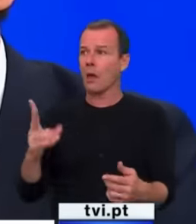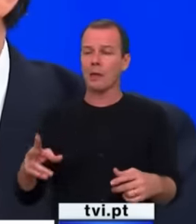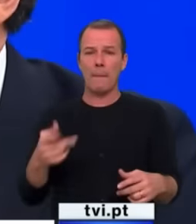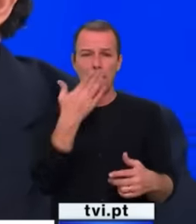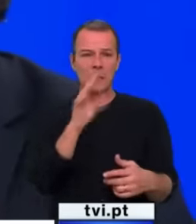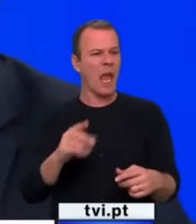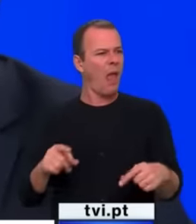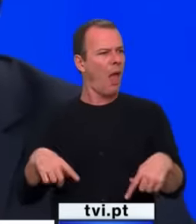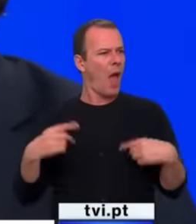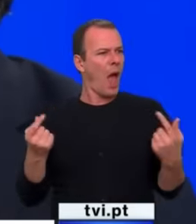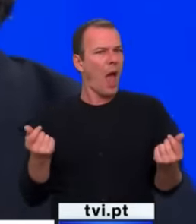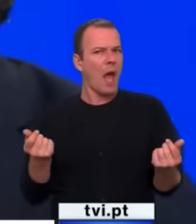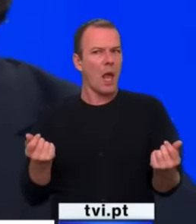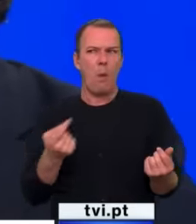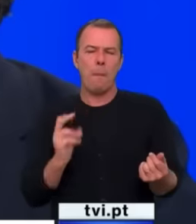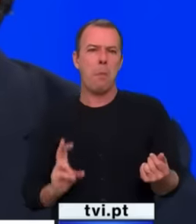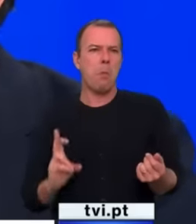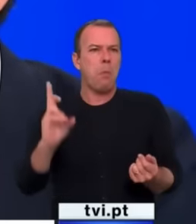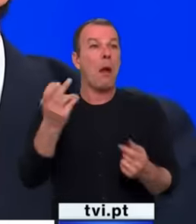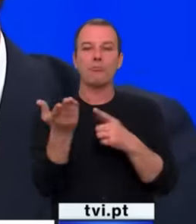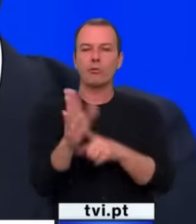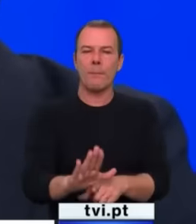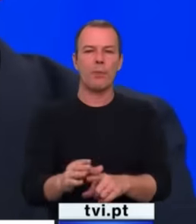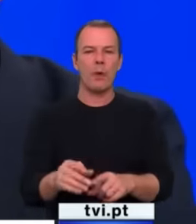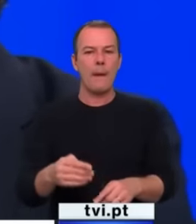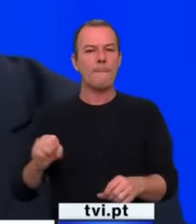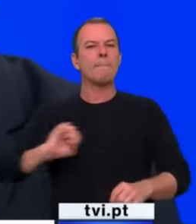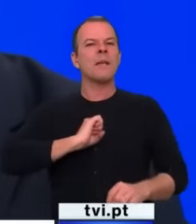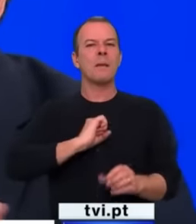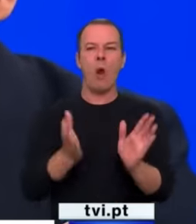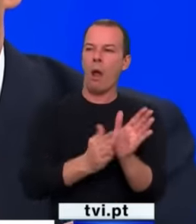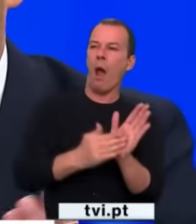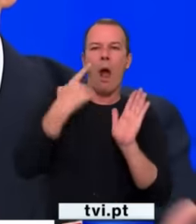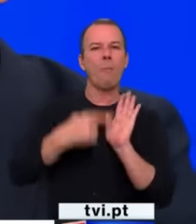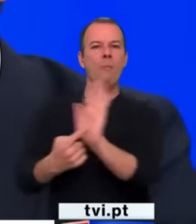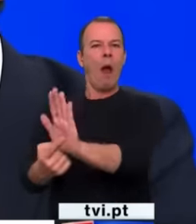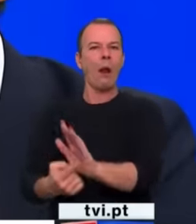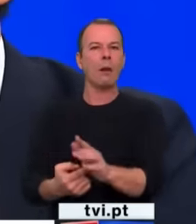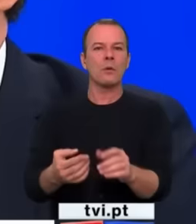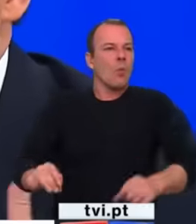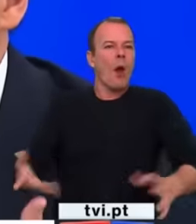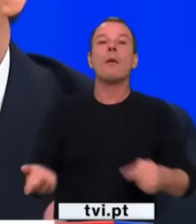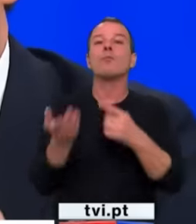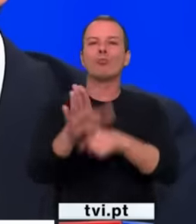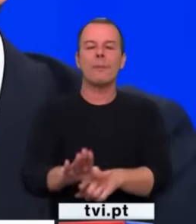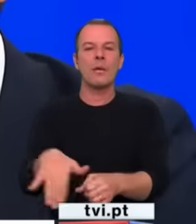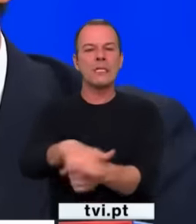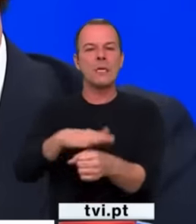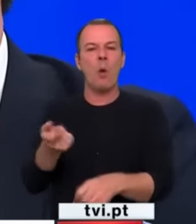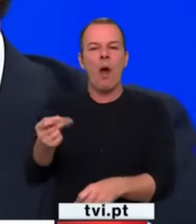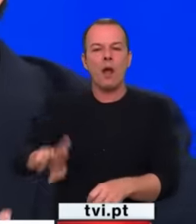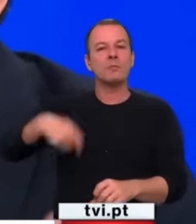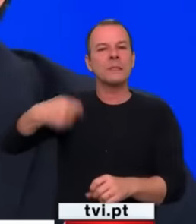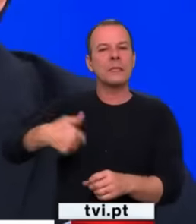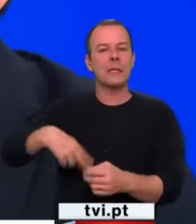notícias, de não declaração de património, como foi o caso de Miguel Albuquerque, isto não é uma questão de instrução ou de não instrução, isto está visto, ou de que na Madeira